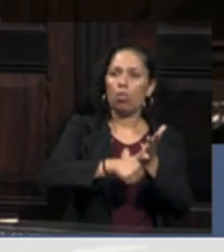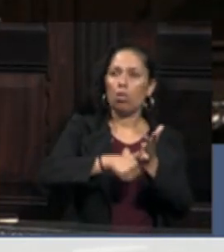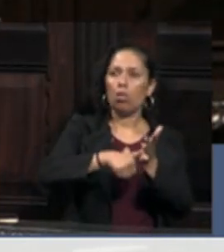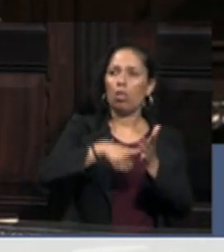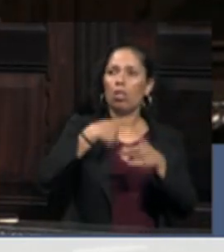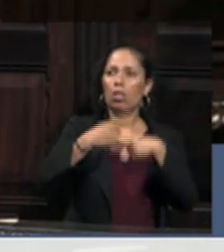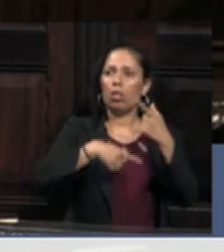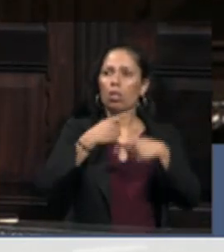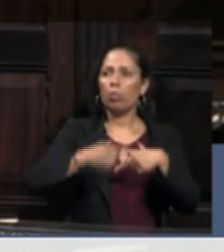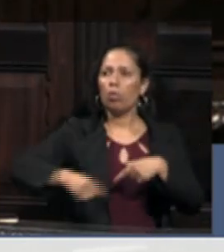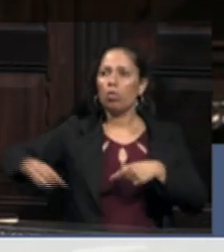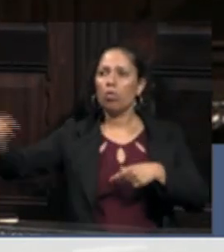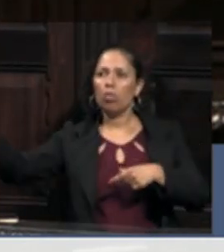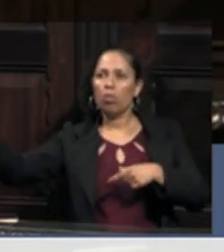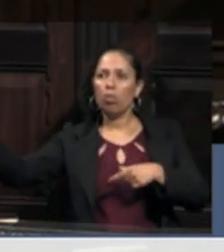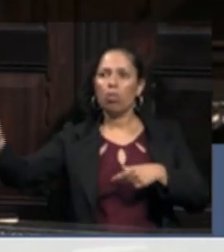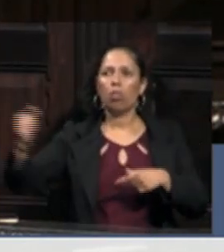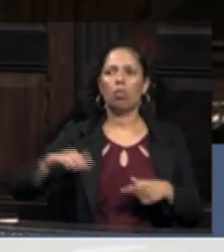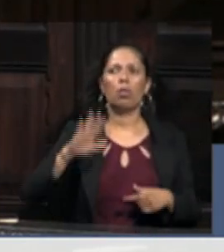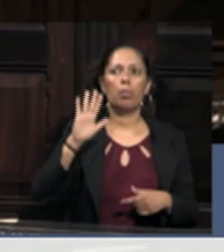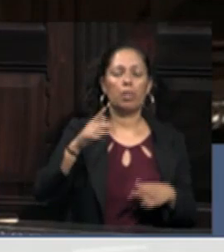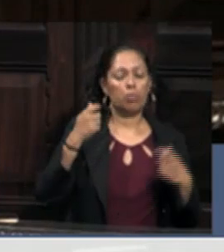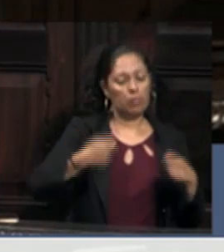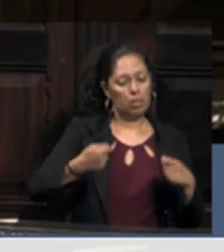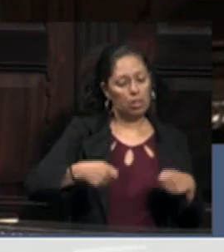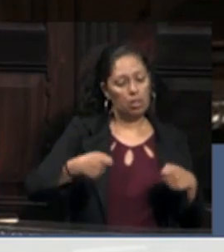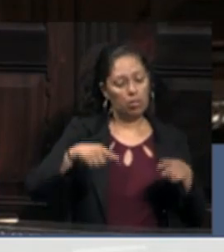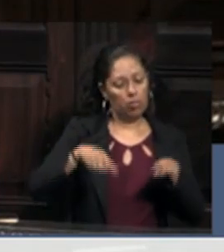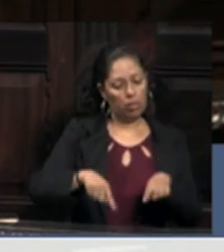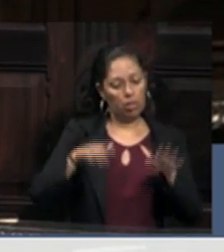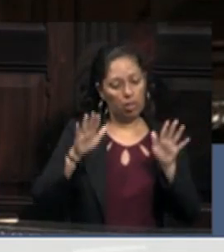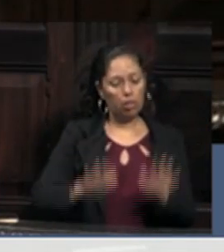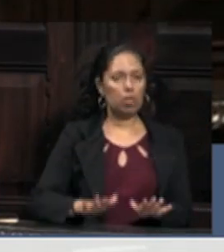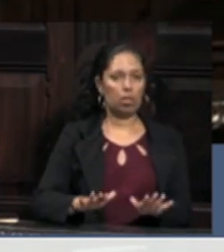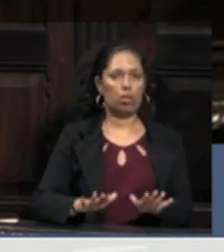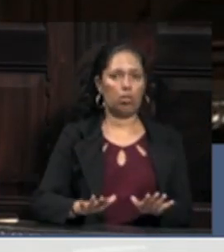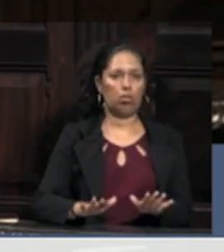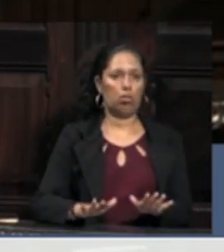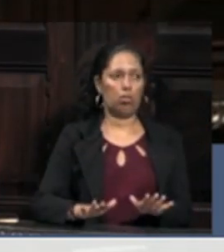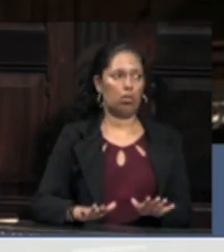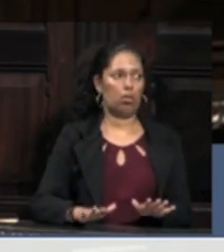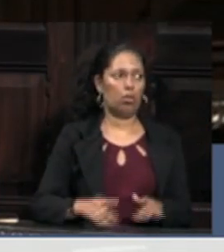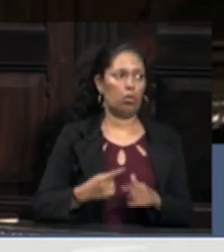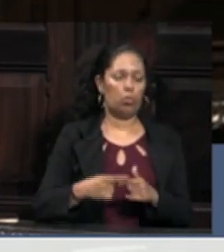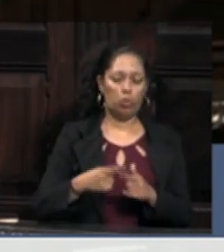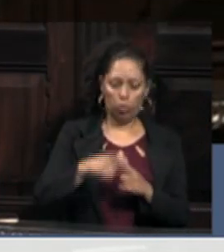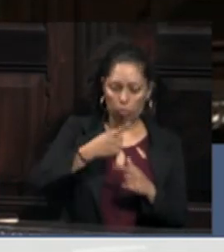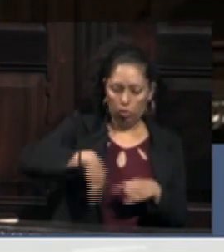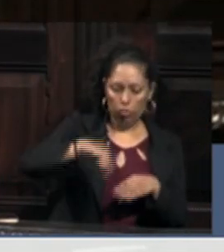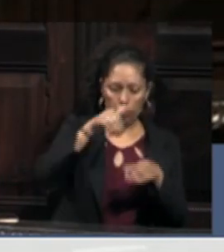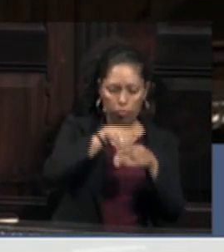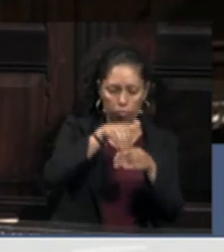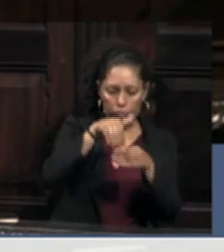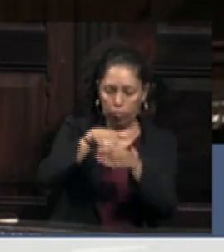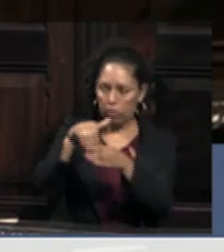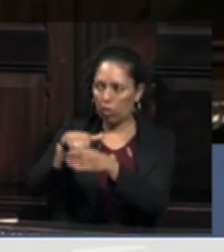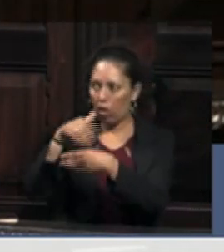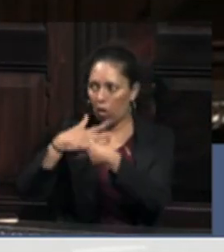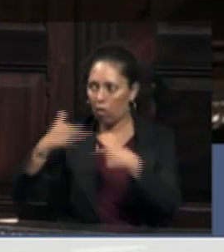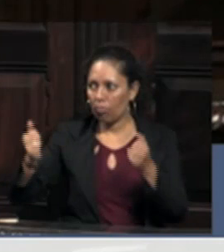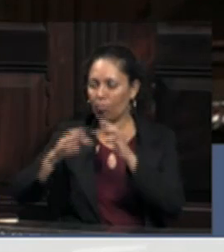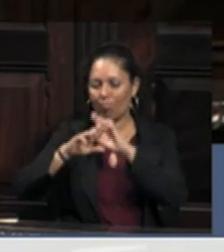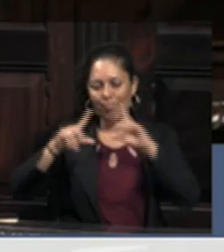assentando em plenário para dar conta desse volume de votações segundo